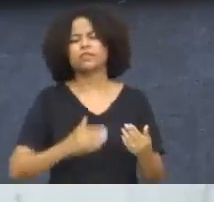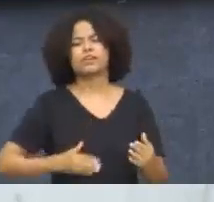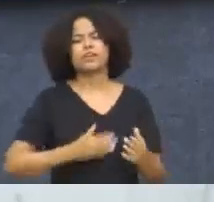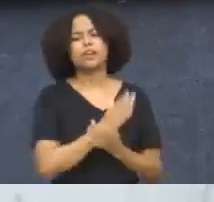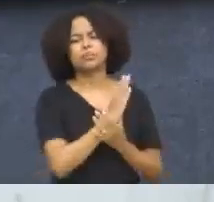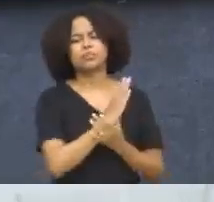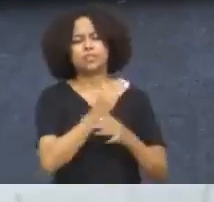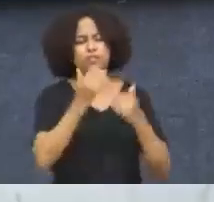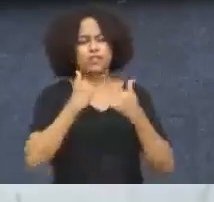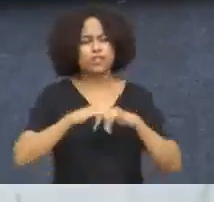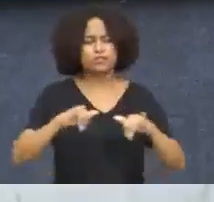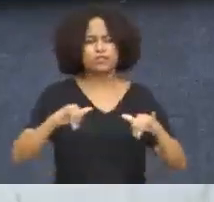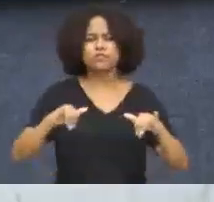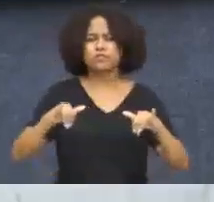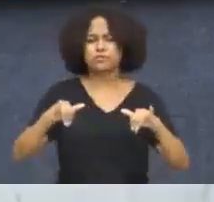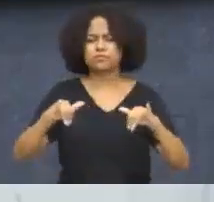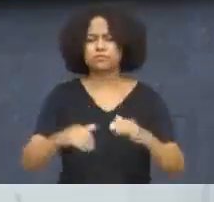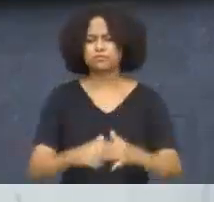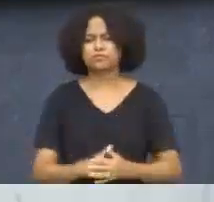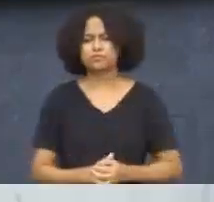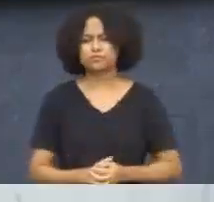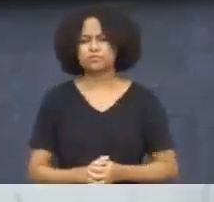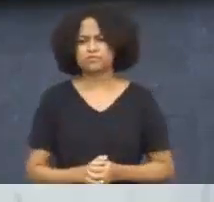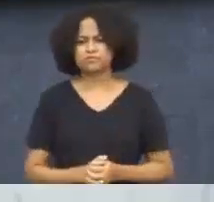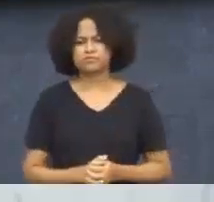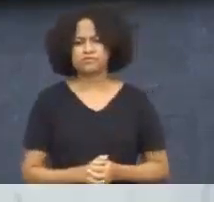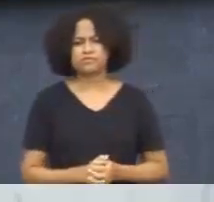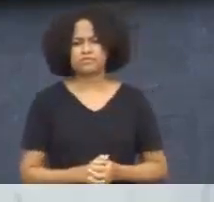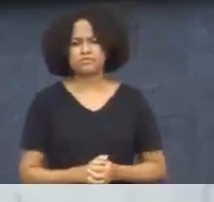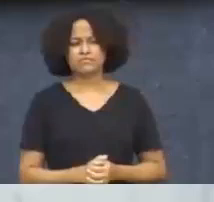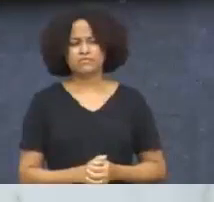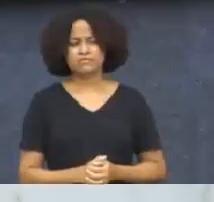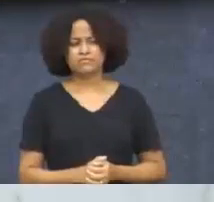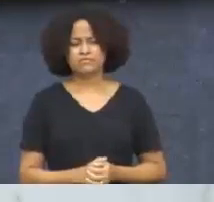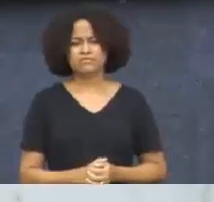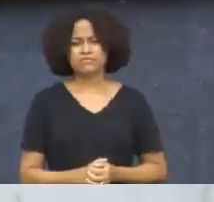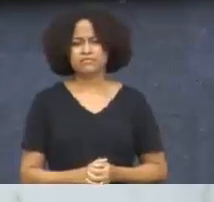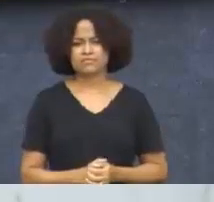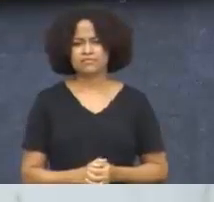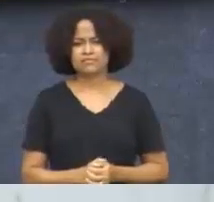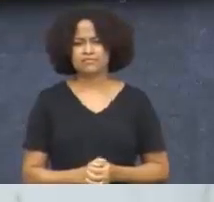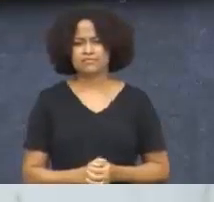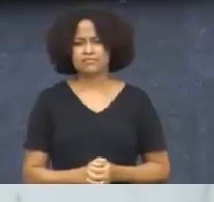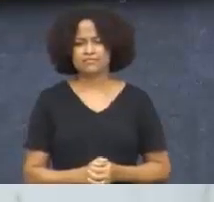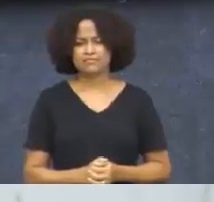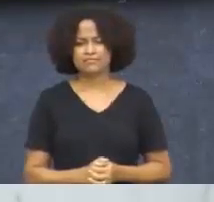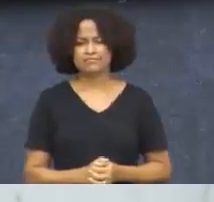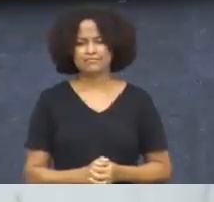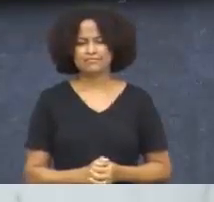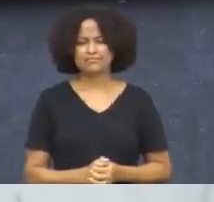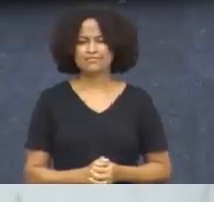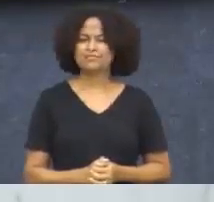Anúncios. Você viu essa manobra aqui, né? Você viu essa? Vai começar por aí.